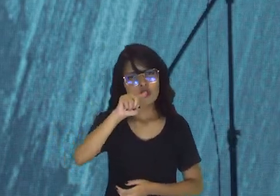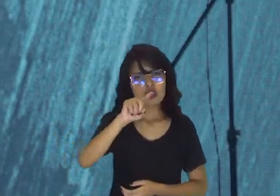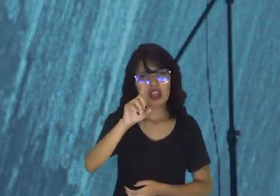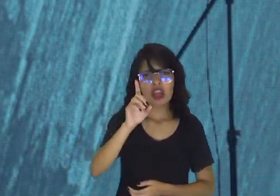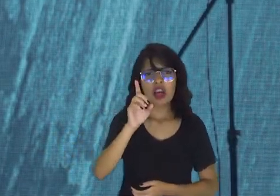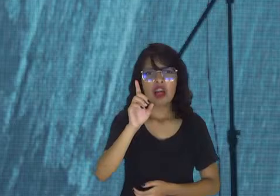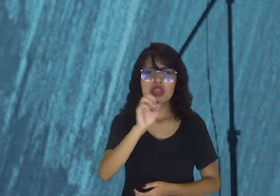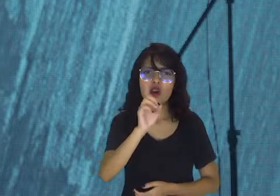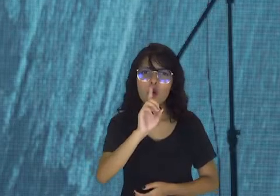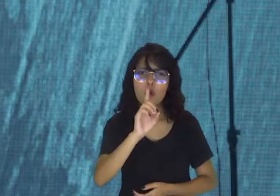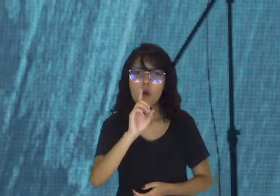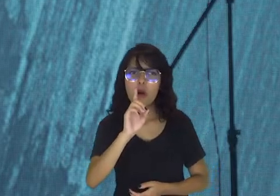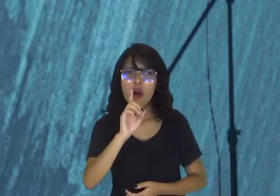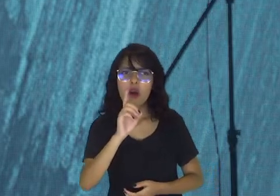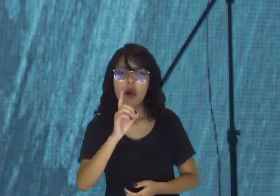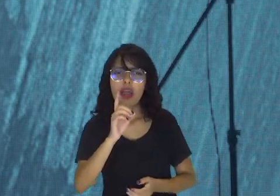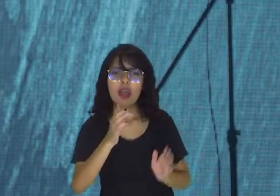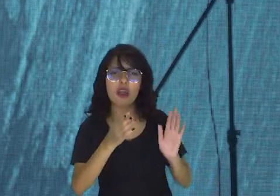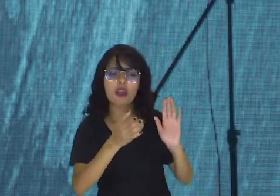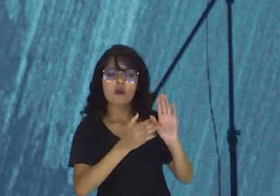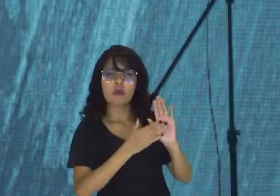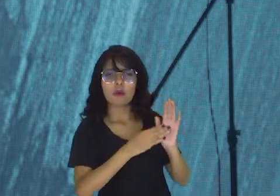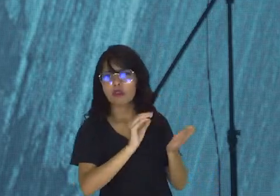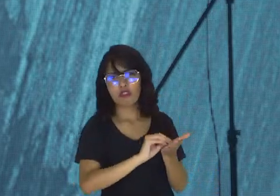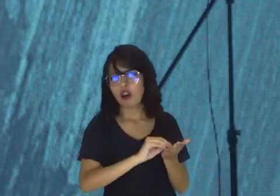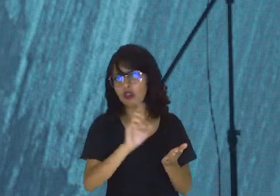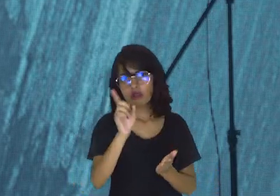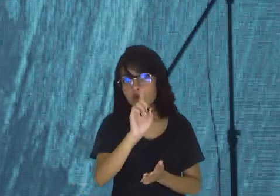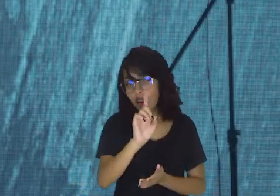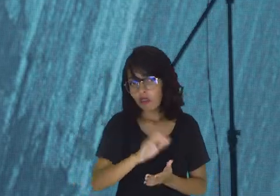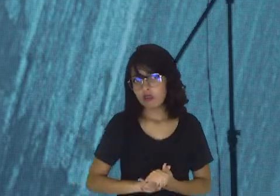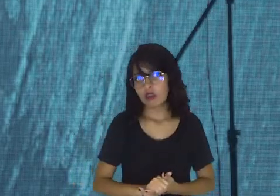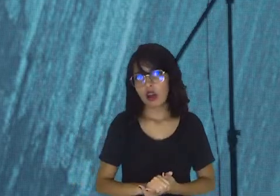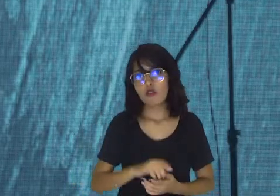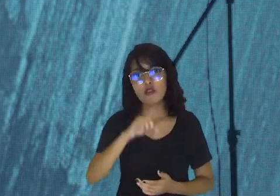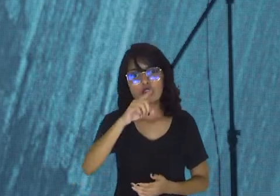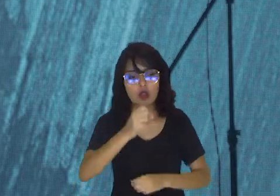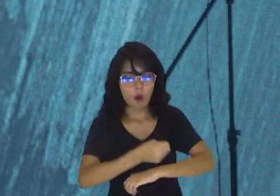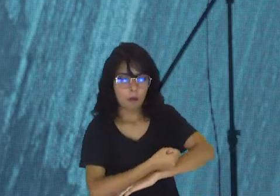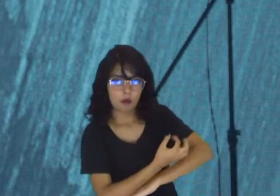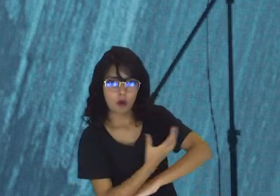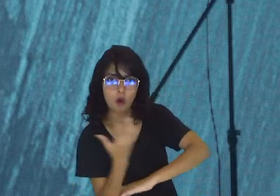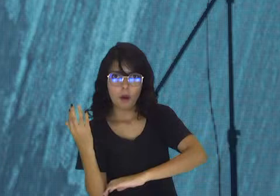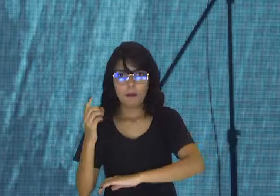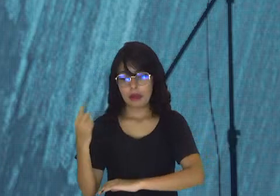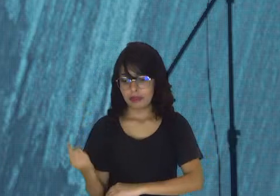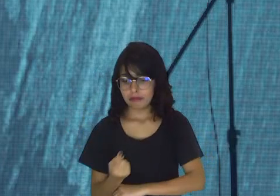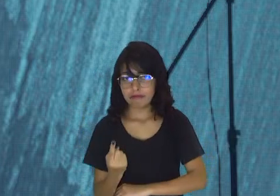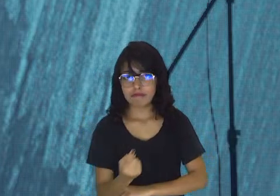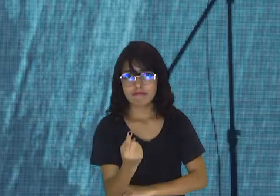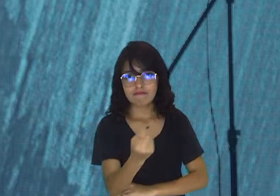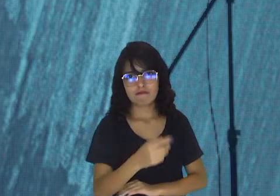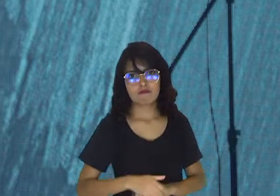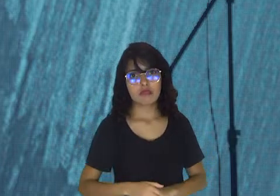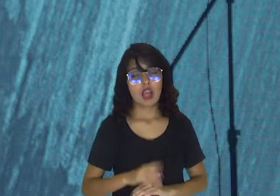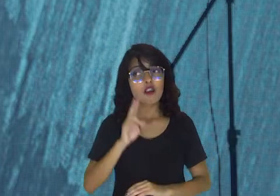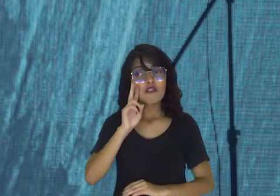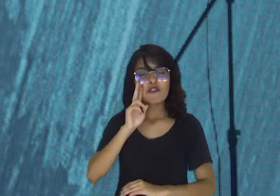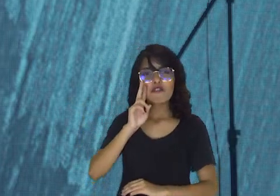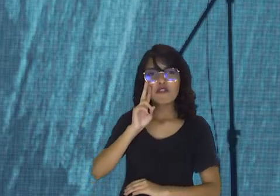vida? Criado para ser eterno. Enxergando a vida do ponto de vista de